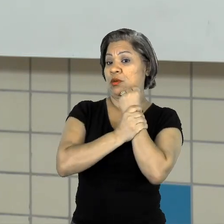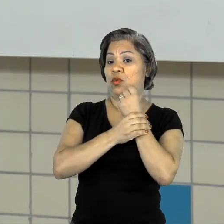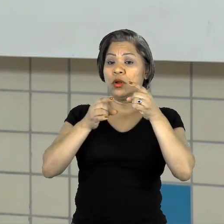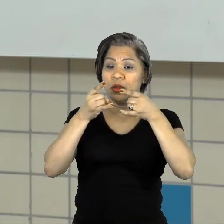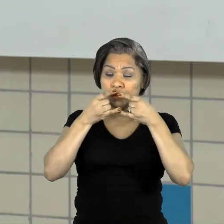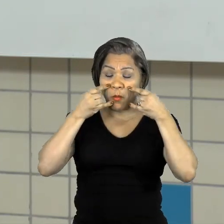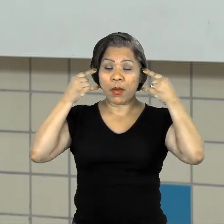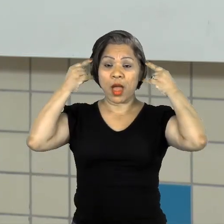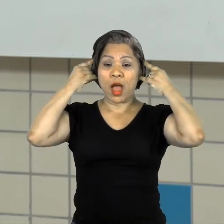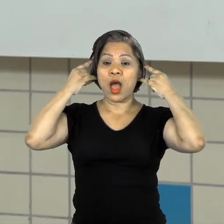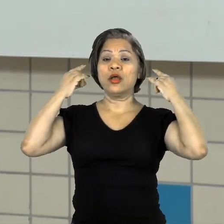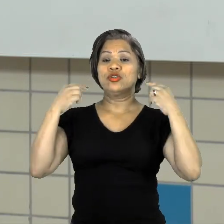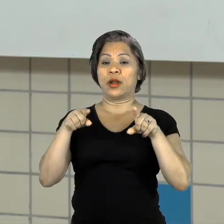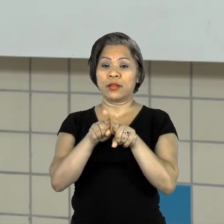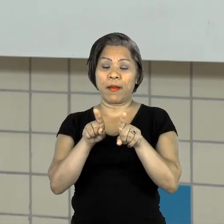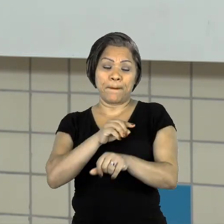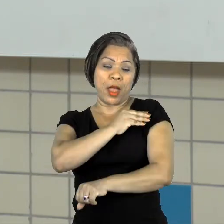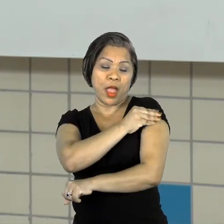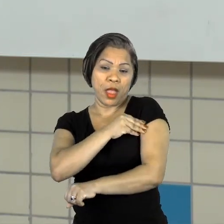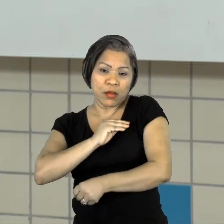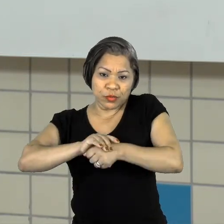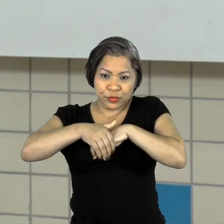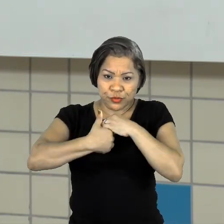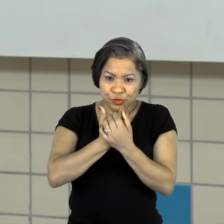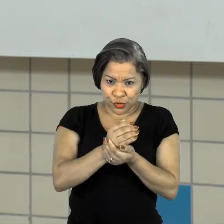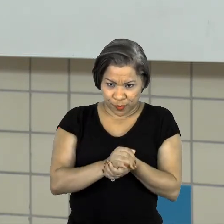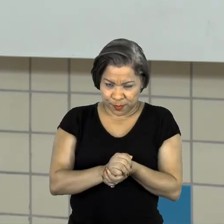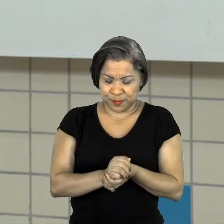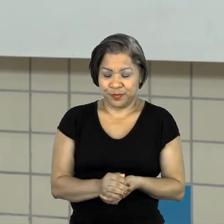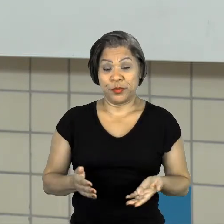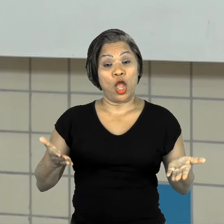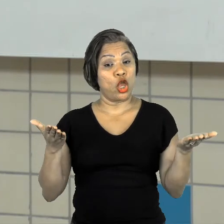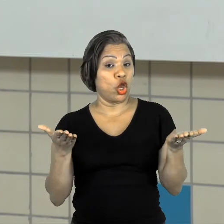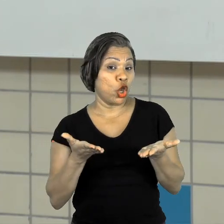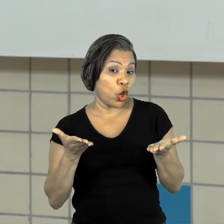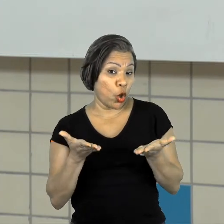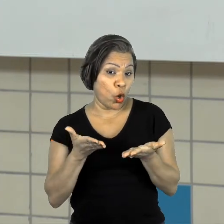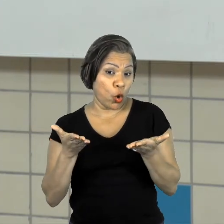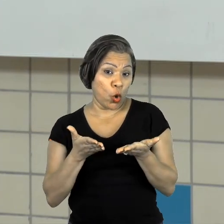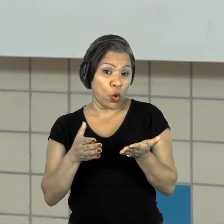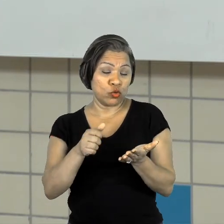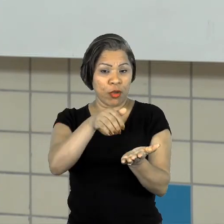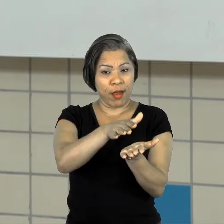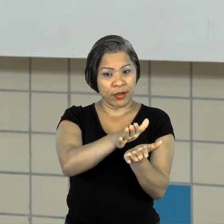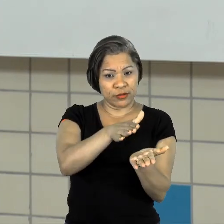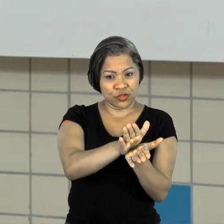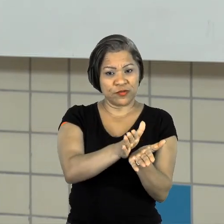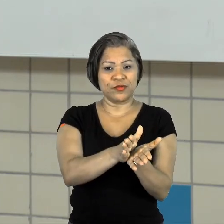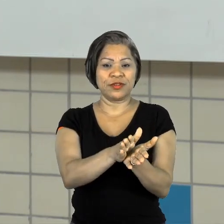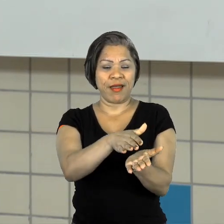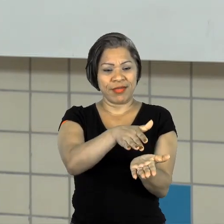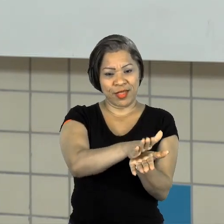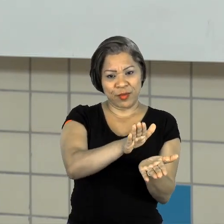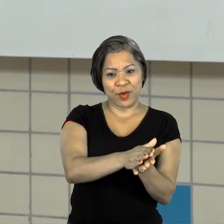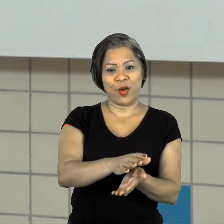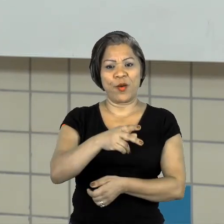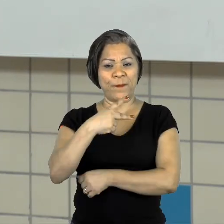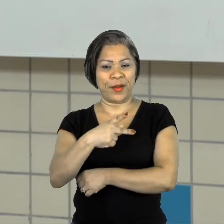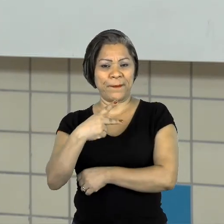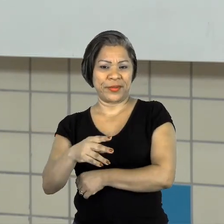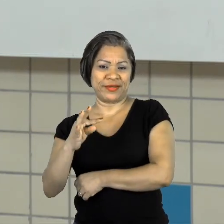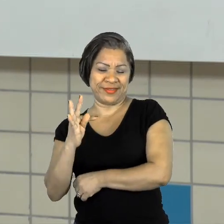gel. E para hoje, as atividades estão no bloco de PPT. Dê uma olhadinha lá no